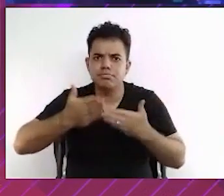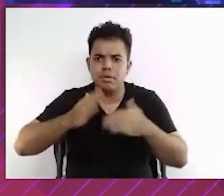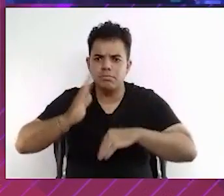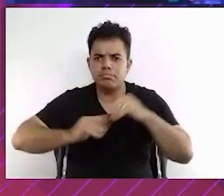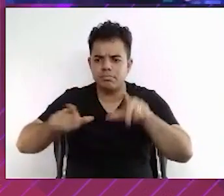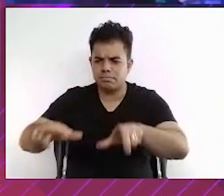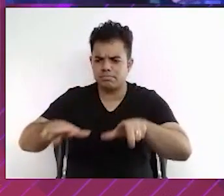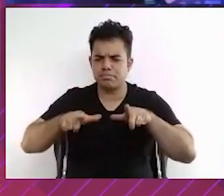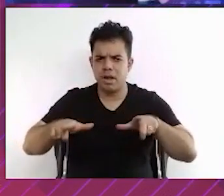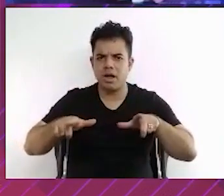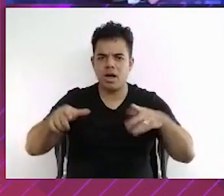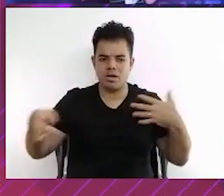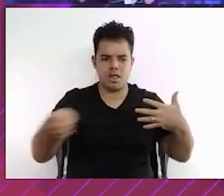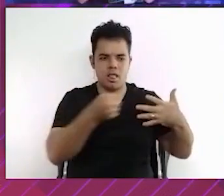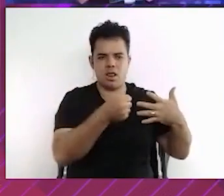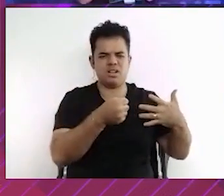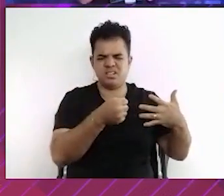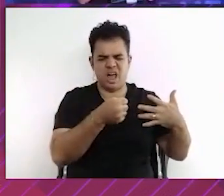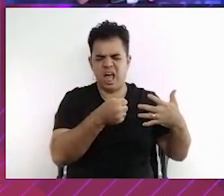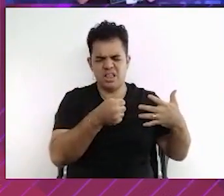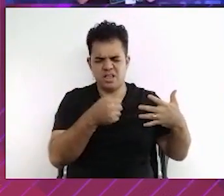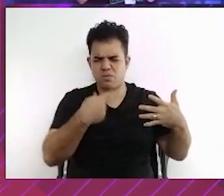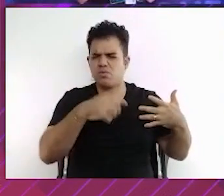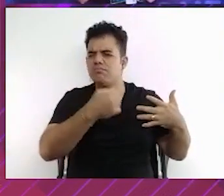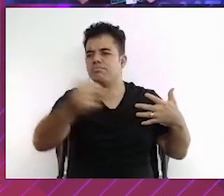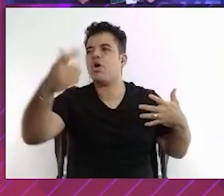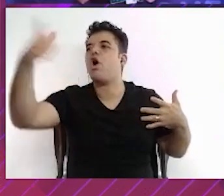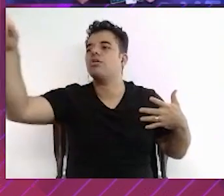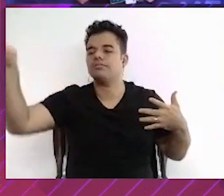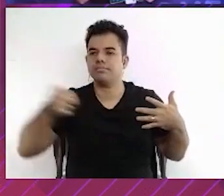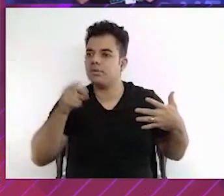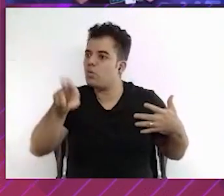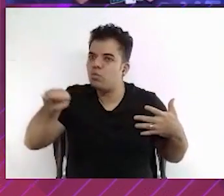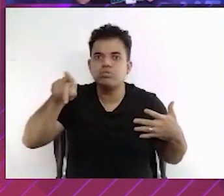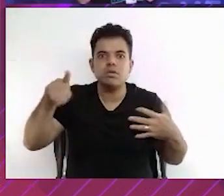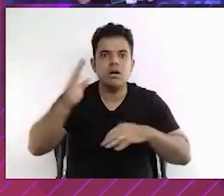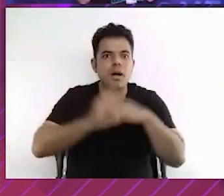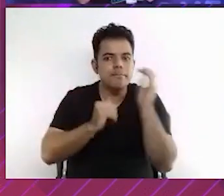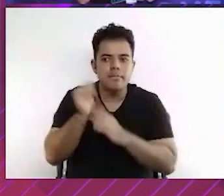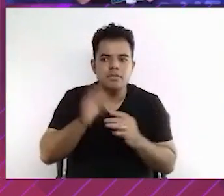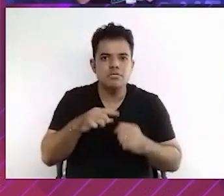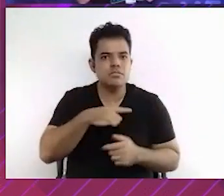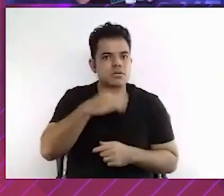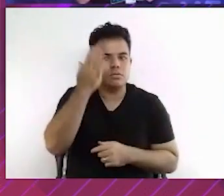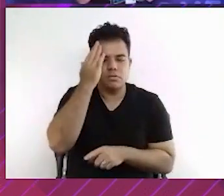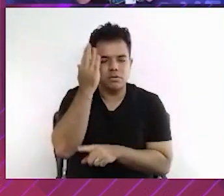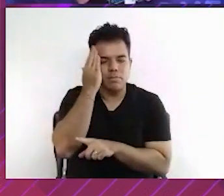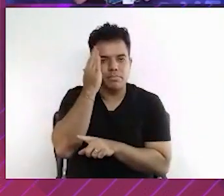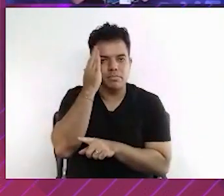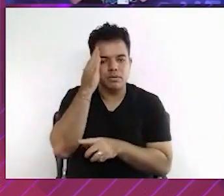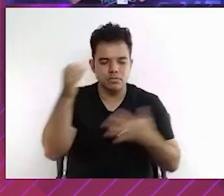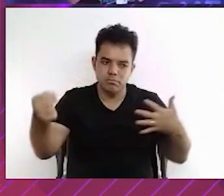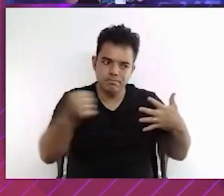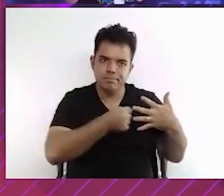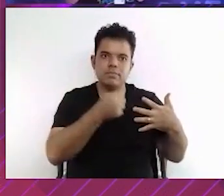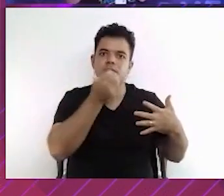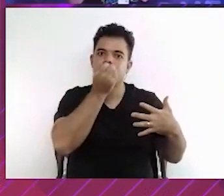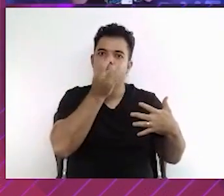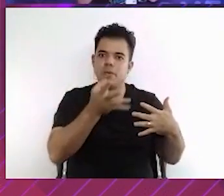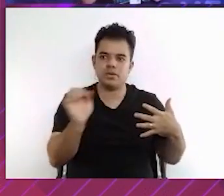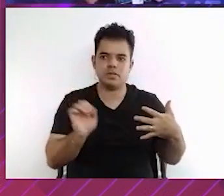ele desse setor e colocar em outro, né? Eu vou usar isso, né? Porque ele é um colaborador